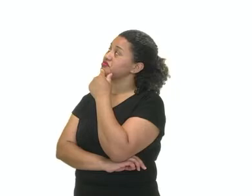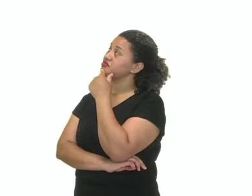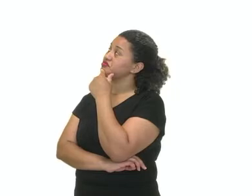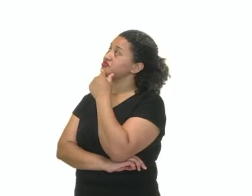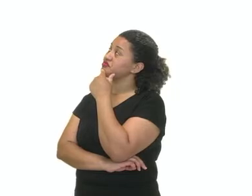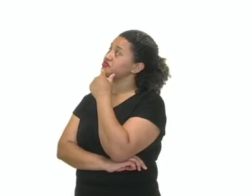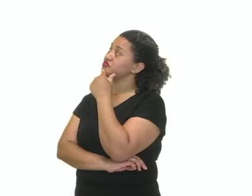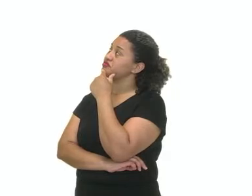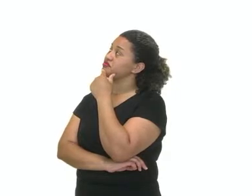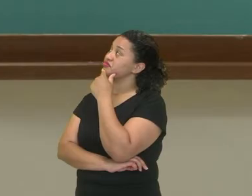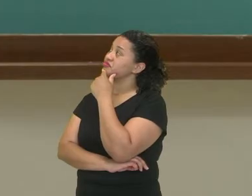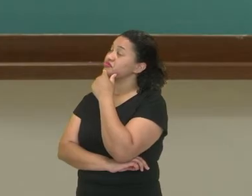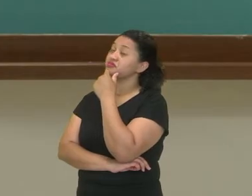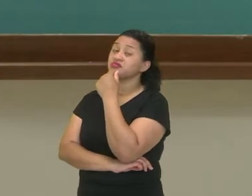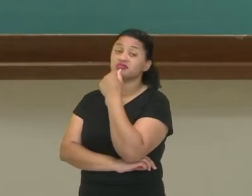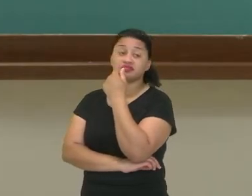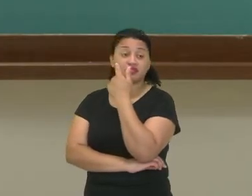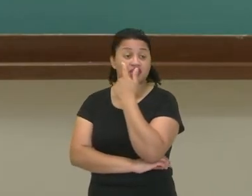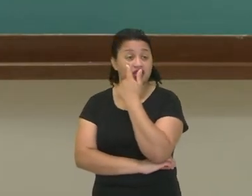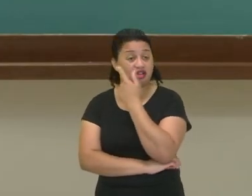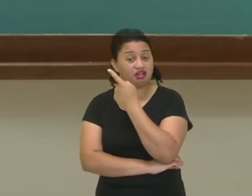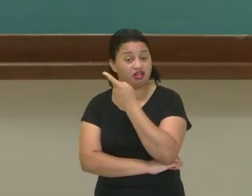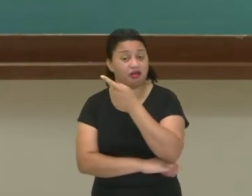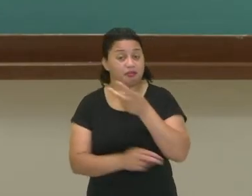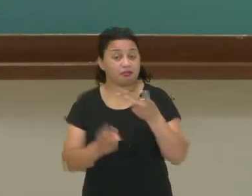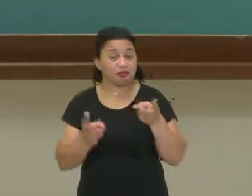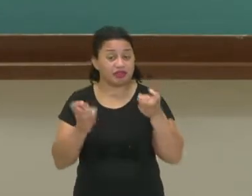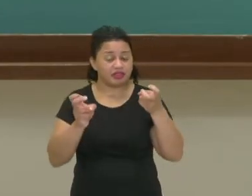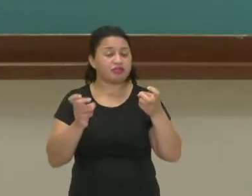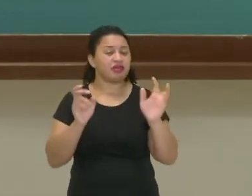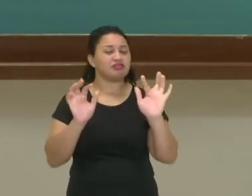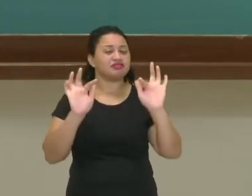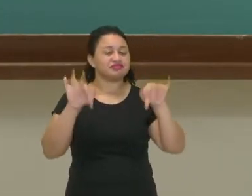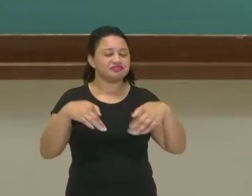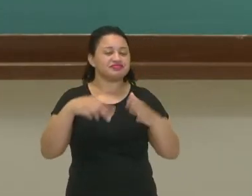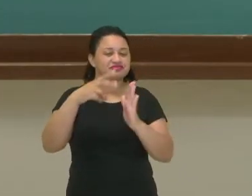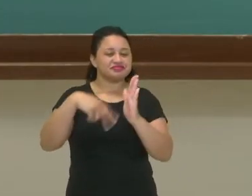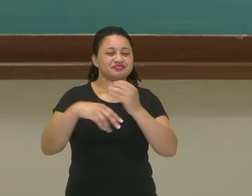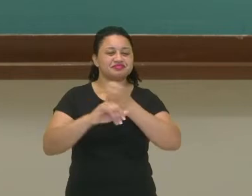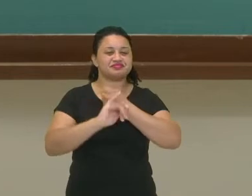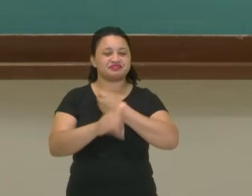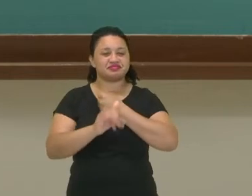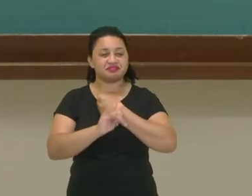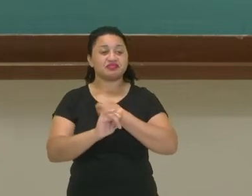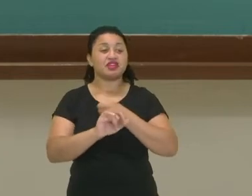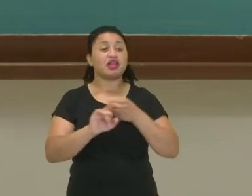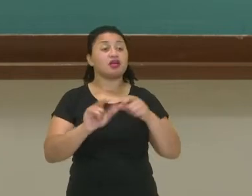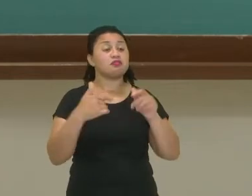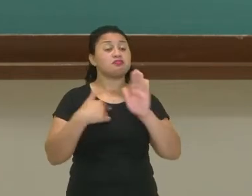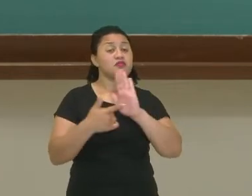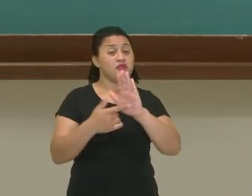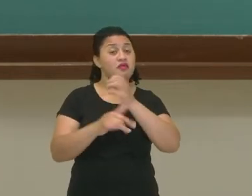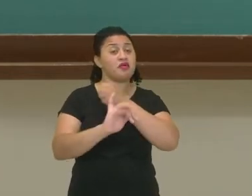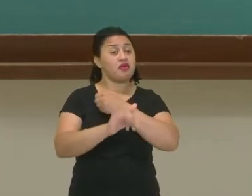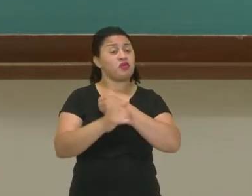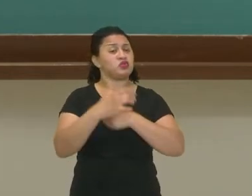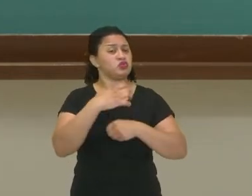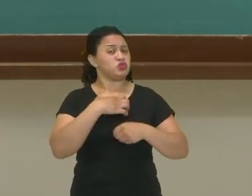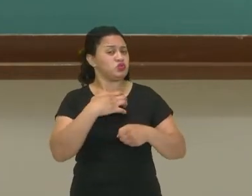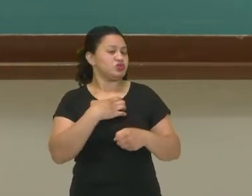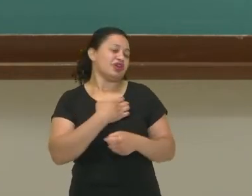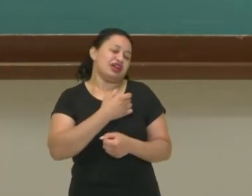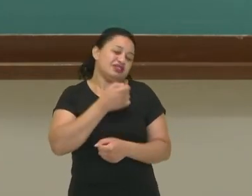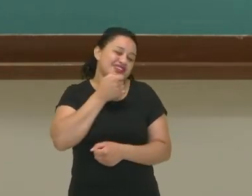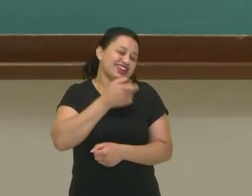pagar na ponta. Tá, aqui então finalizamos a crônica e mostrando então a crônica terminou de maneira